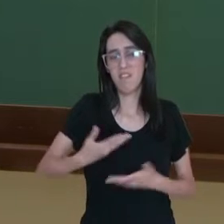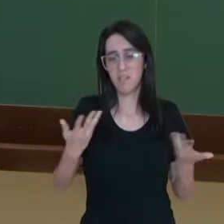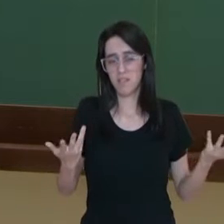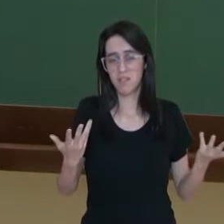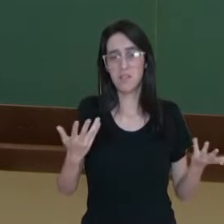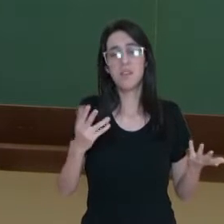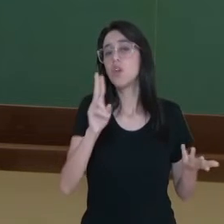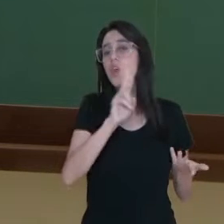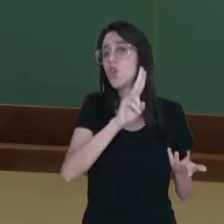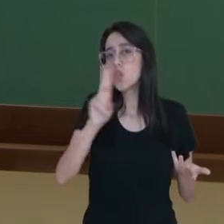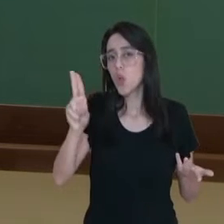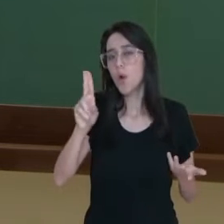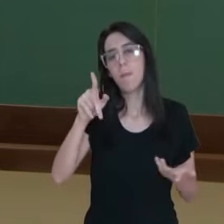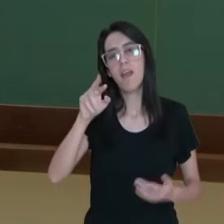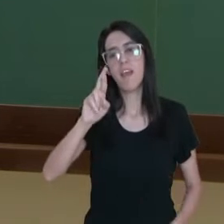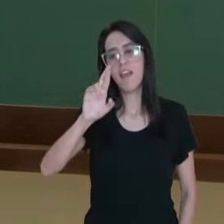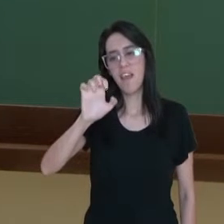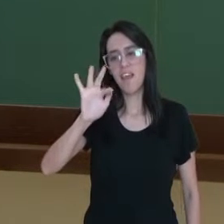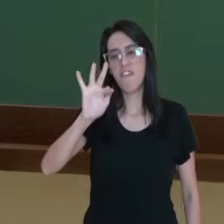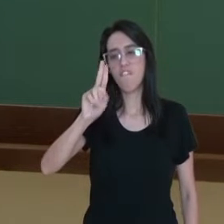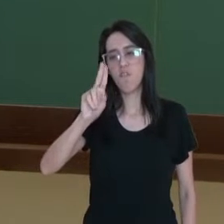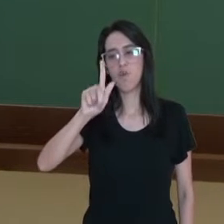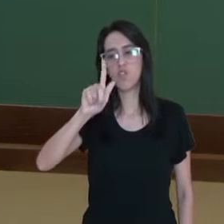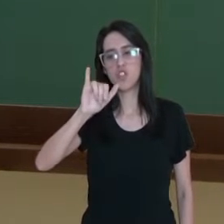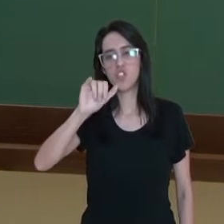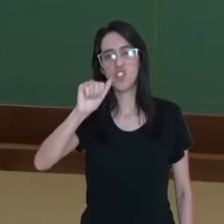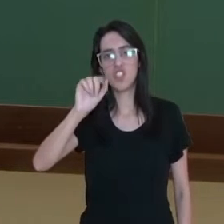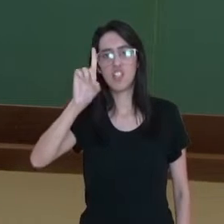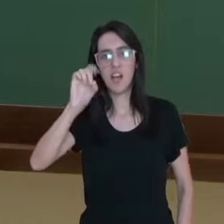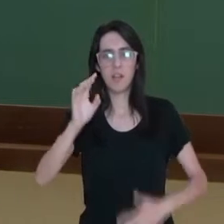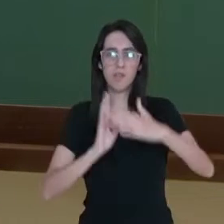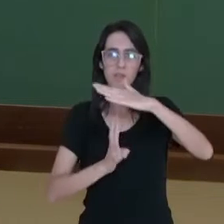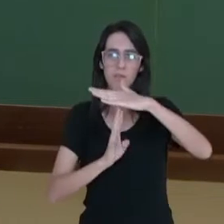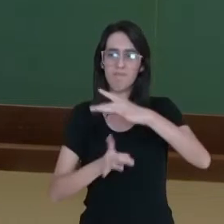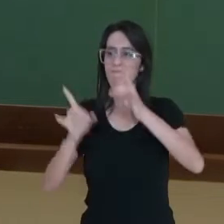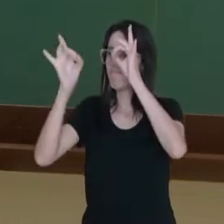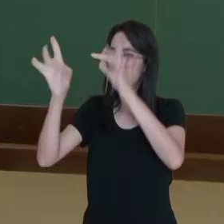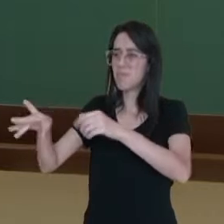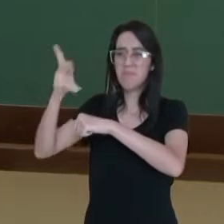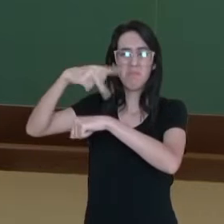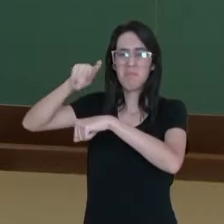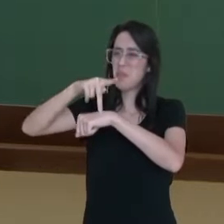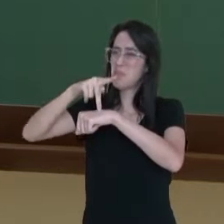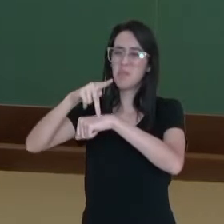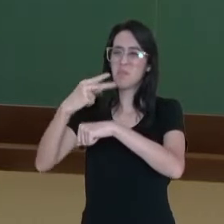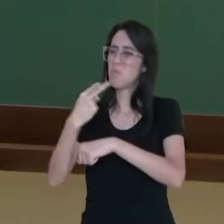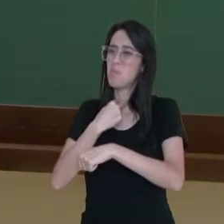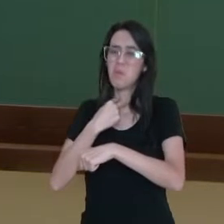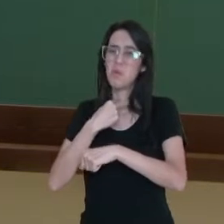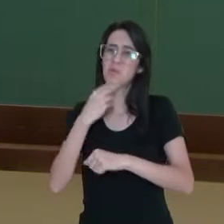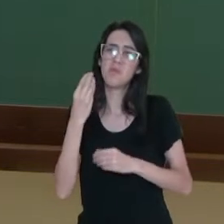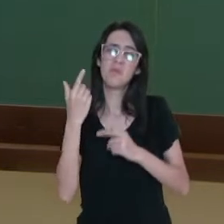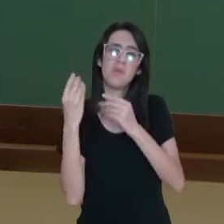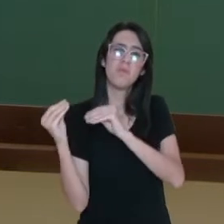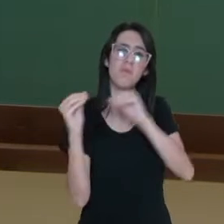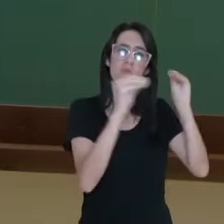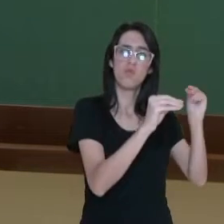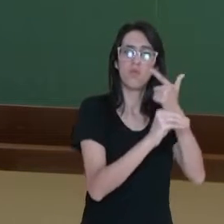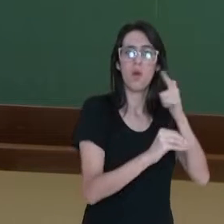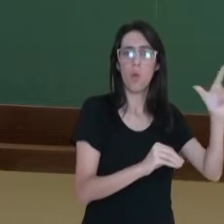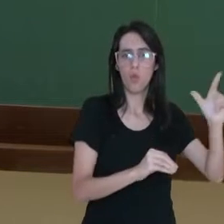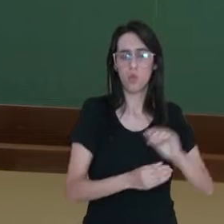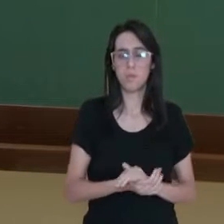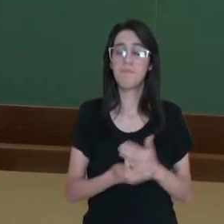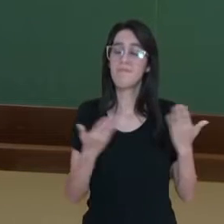chamamos essas pessoas de refugiadas, que abandonam os seus países. Então é muito importante nós refletirmos